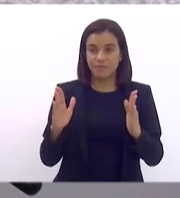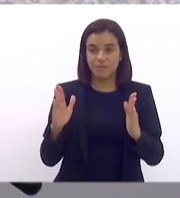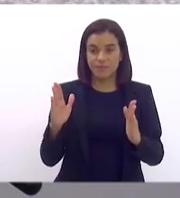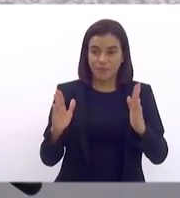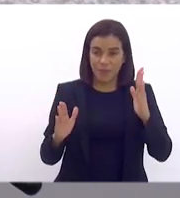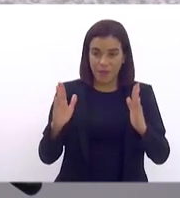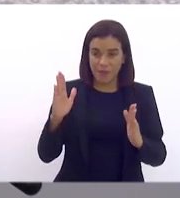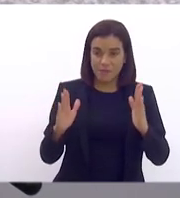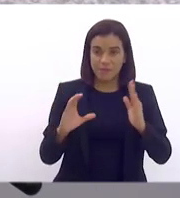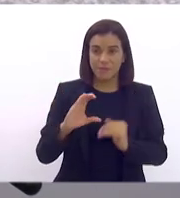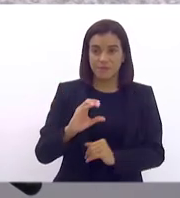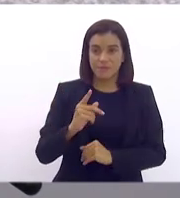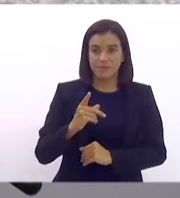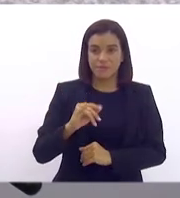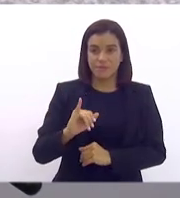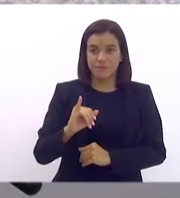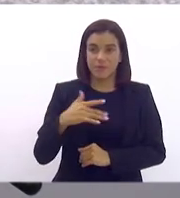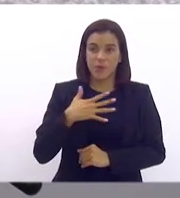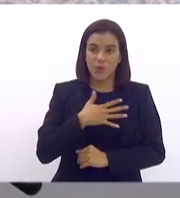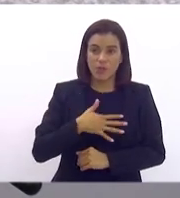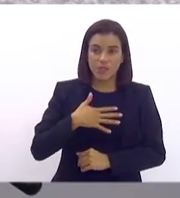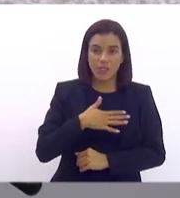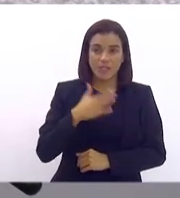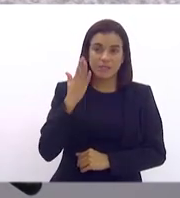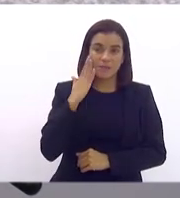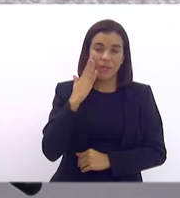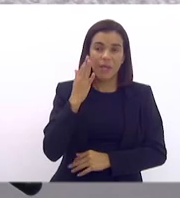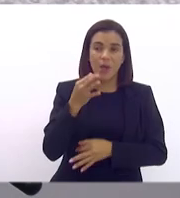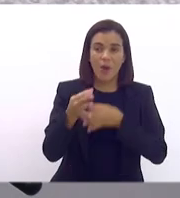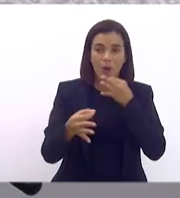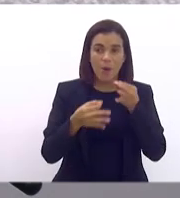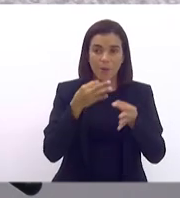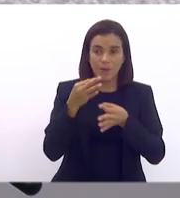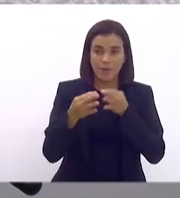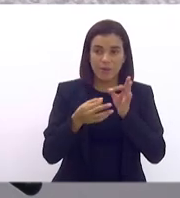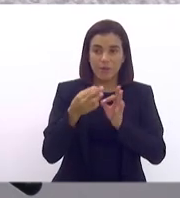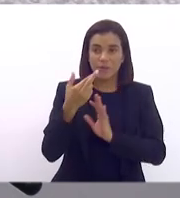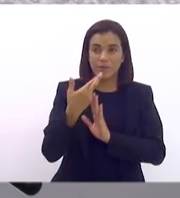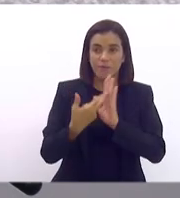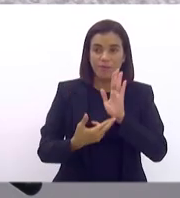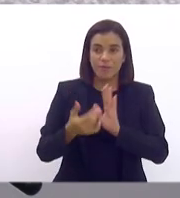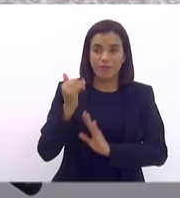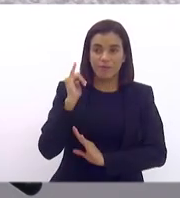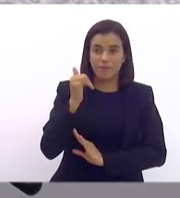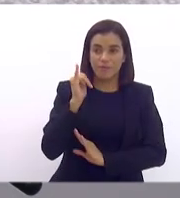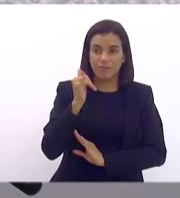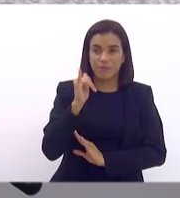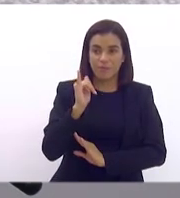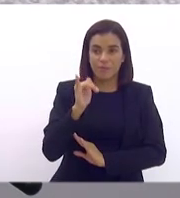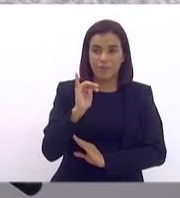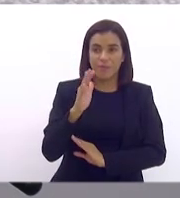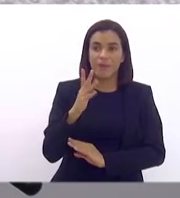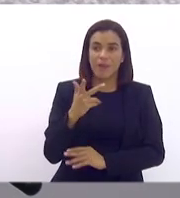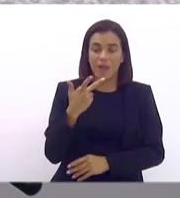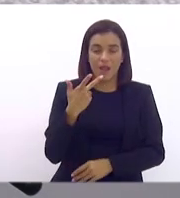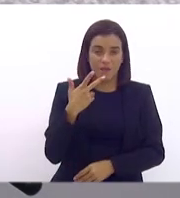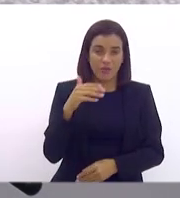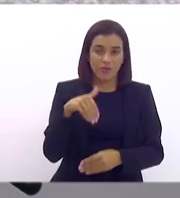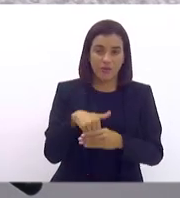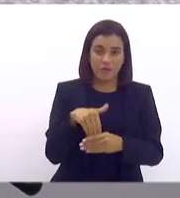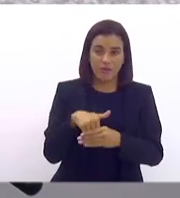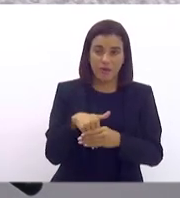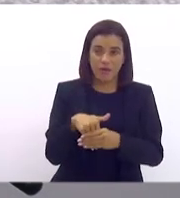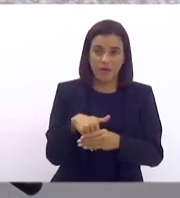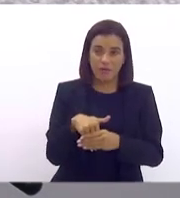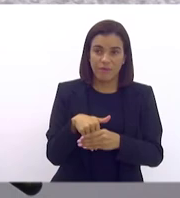a nossa CPI, eu gostaria de saber a opinião do relator, do Márcio Glauber. Ele já votou favoravelmente. Votou favorável,